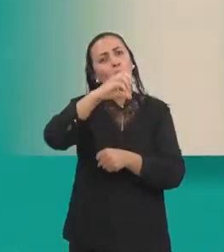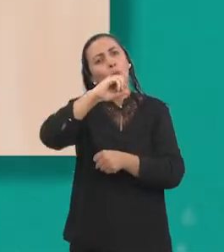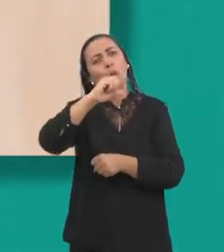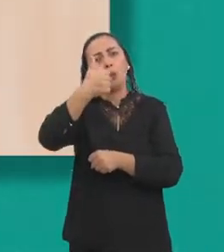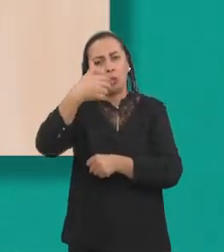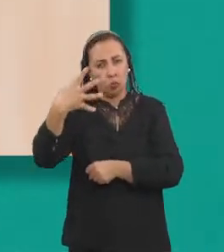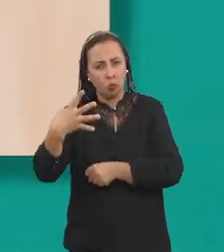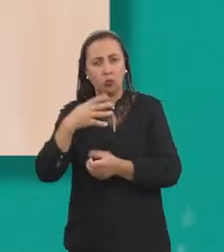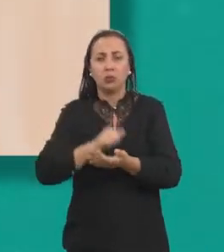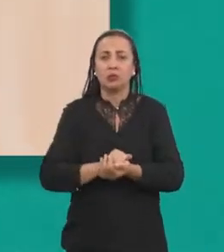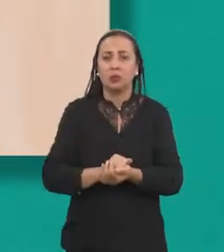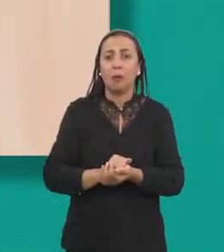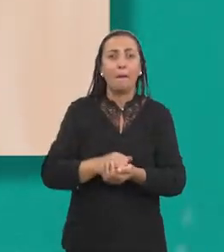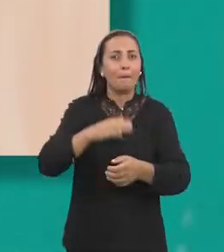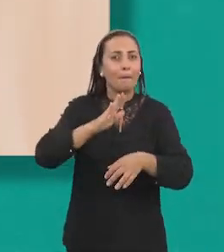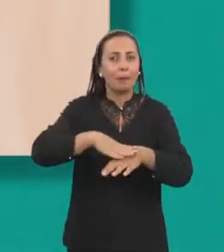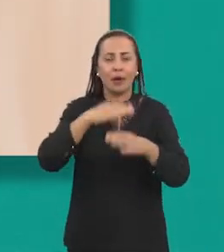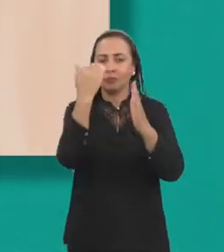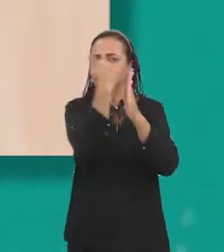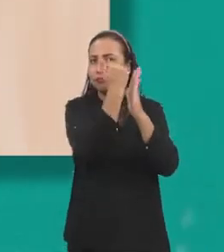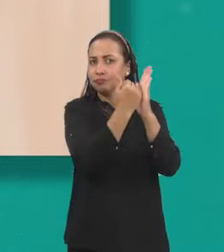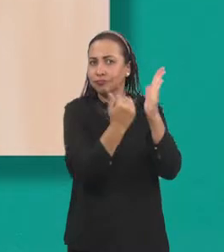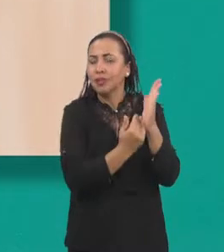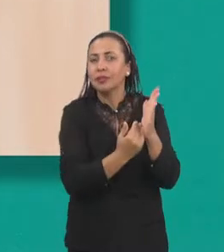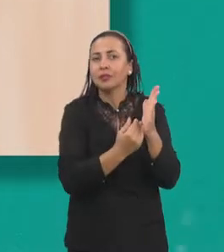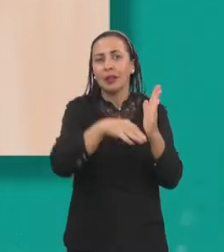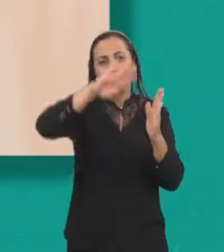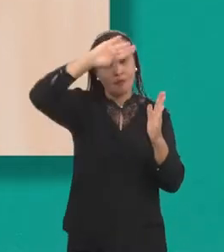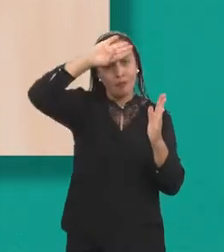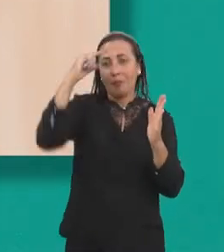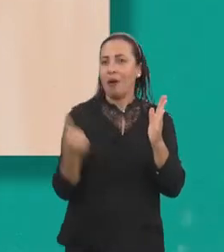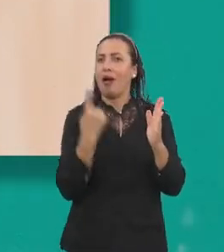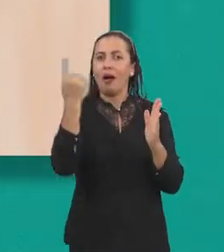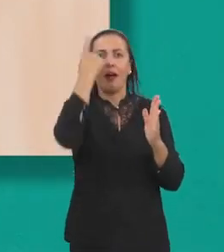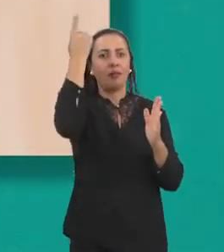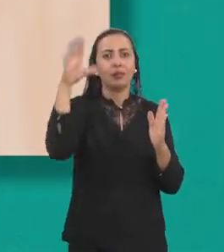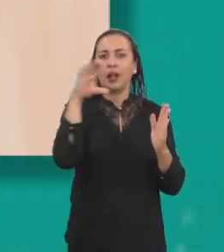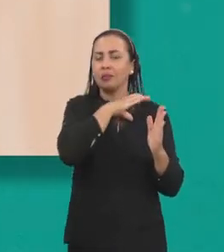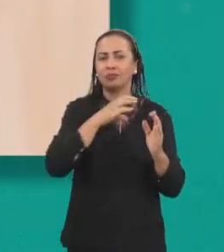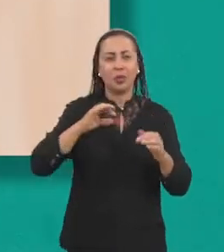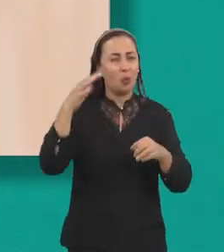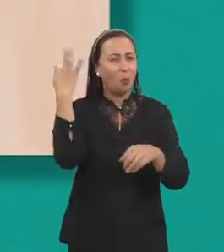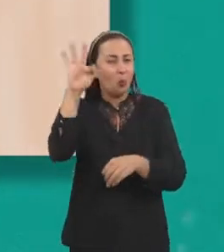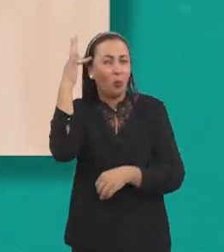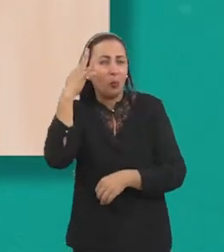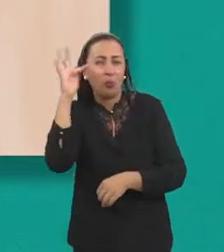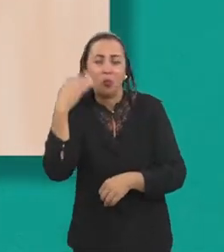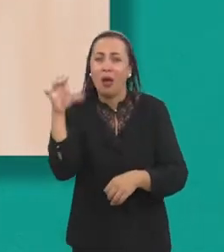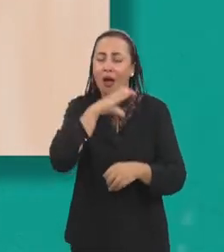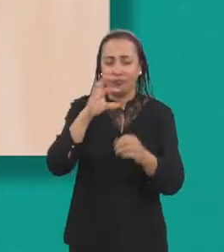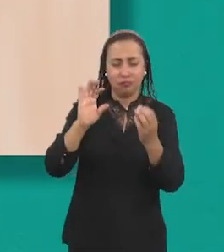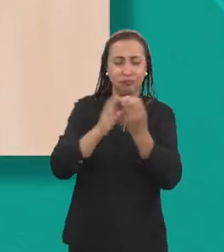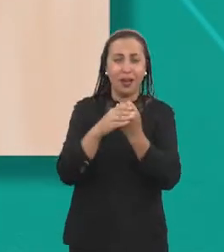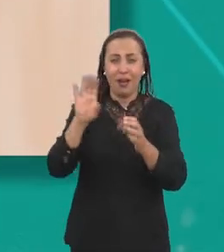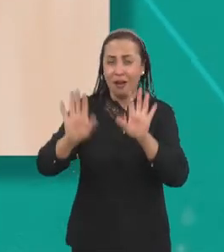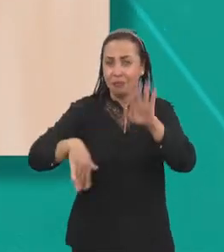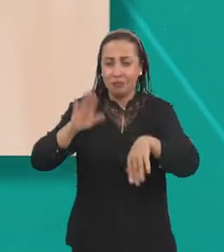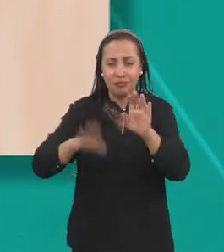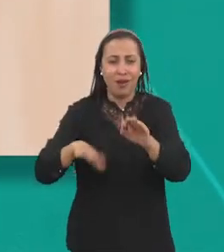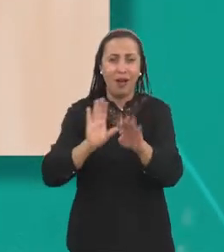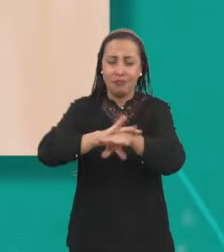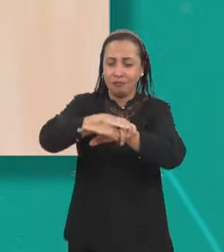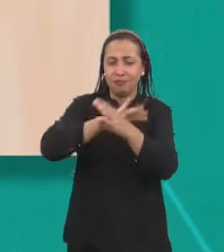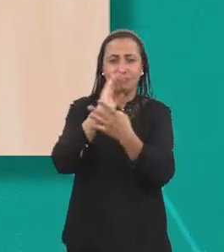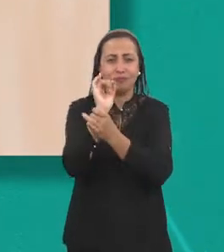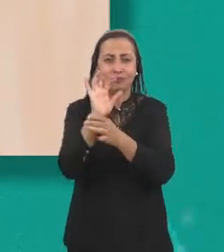2014. Principais sintomas: febre alta de início rápido, dores intensas nas articulações dos pés e mãos,